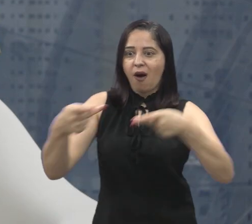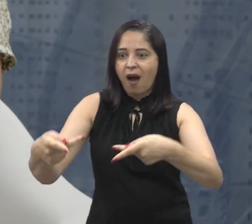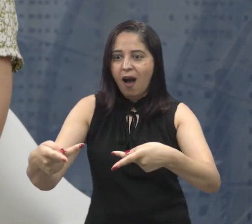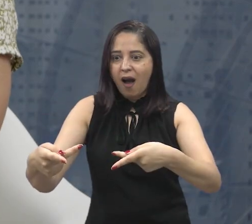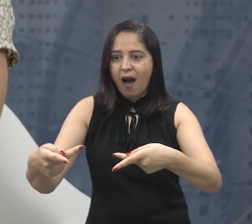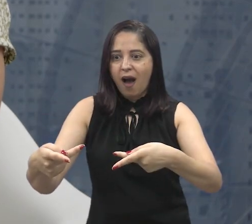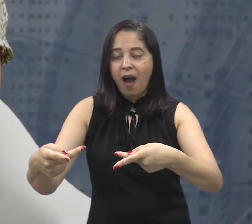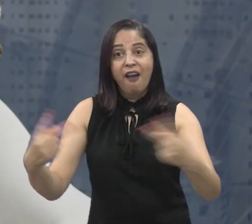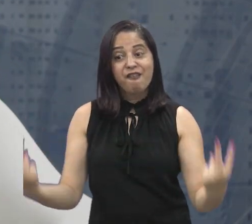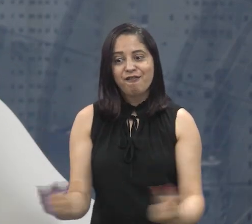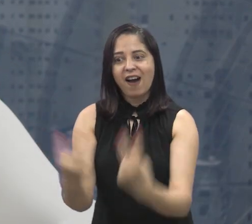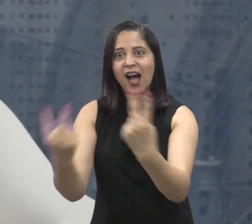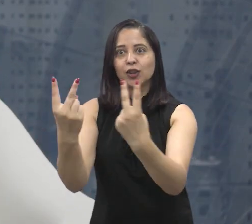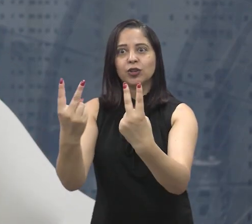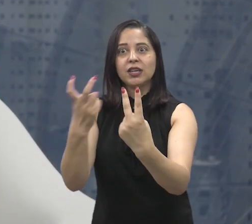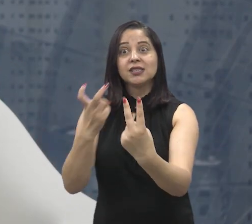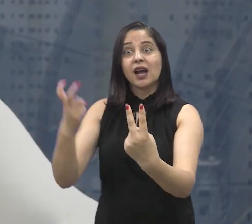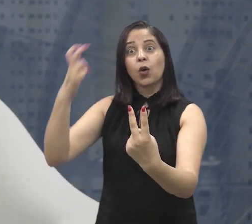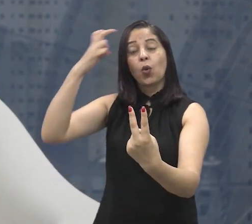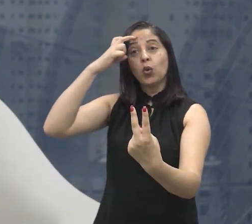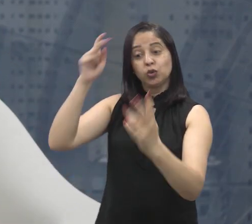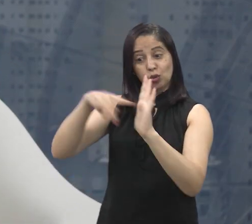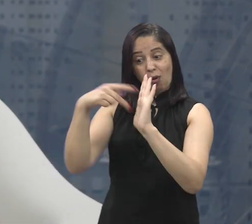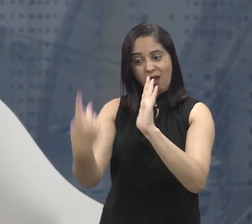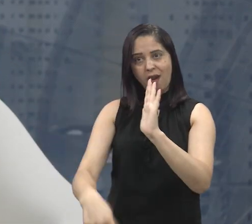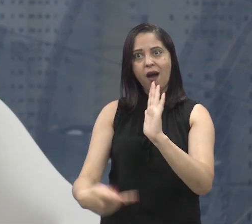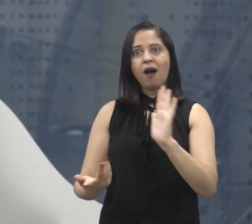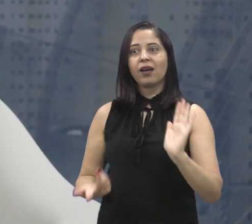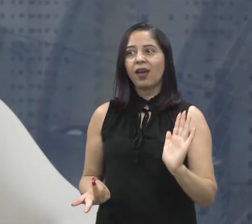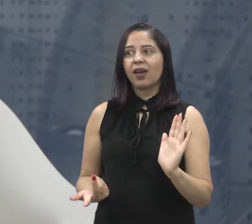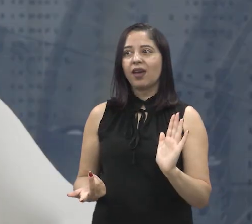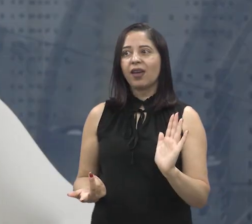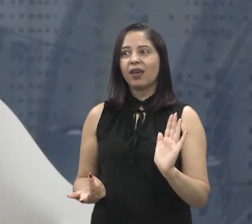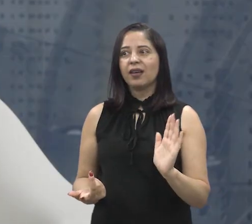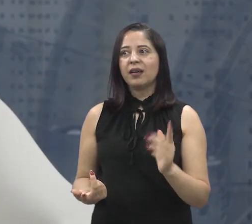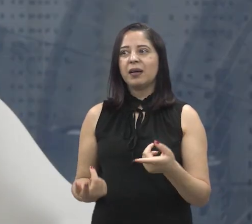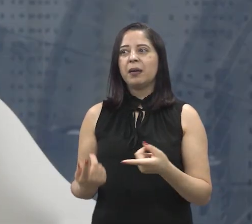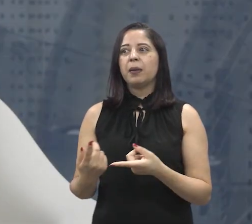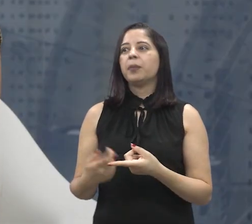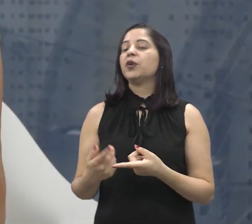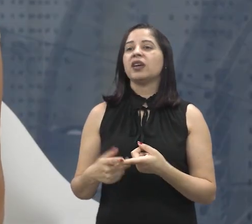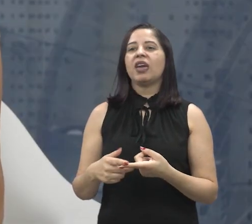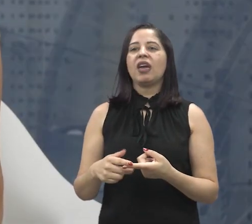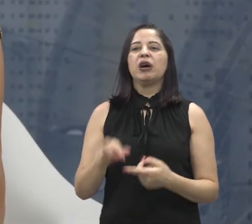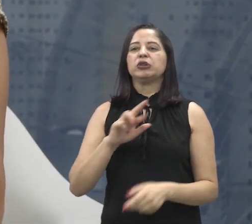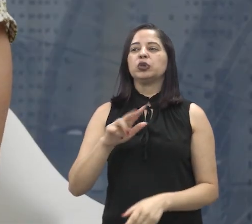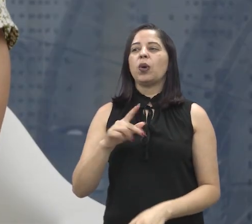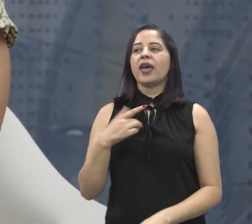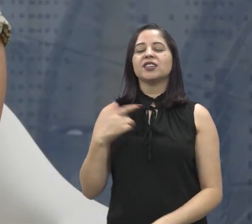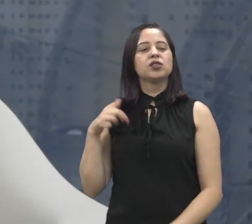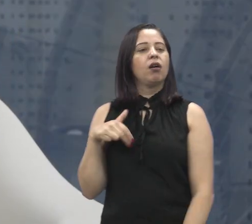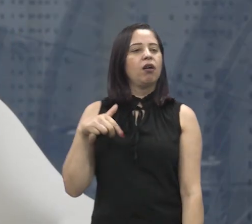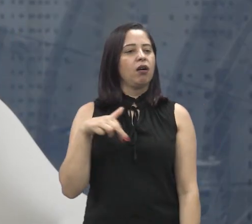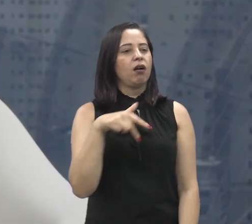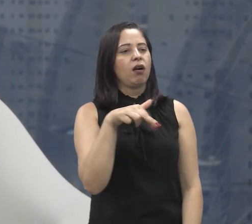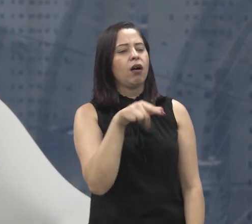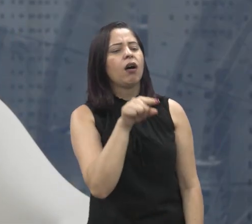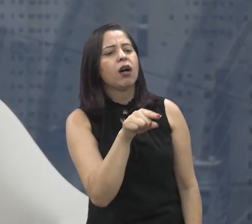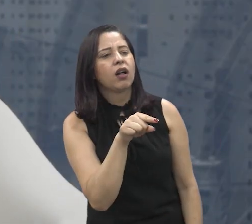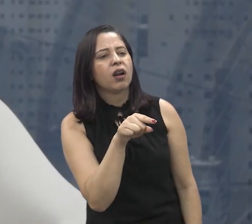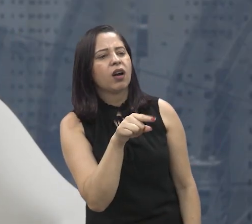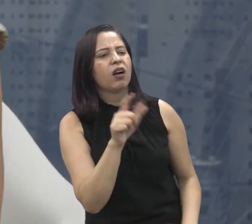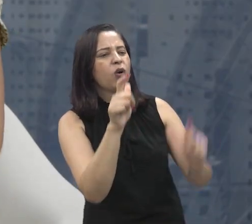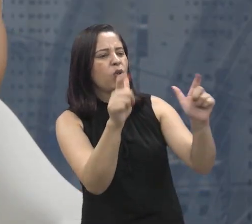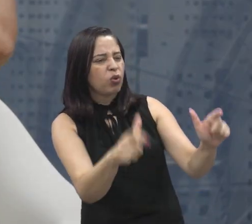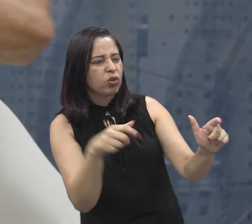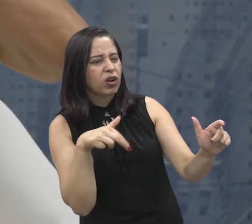a cultura fortalece o turismo, é que a gente muitas vezes não quer ir num local só para ver o local. A gente quer ver o que tem de vivo